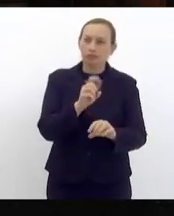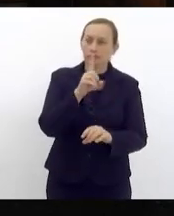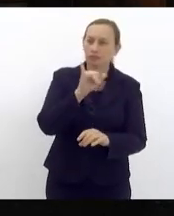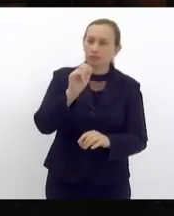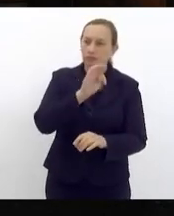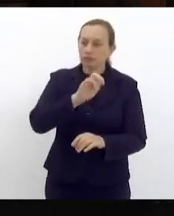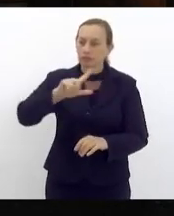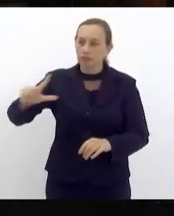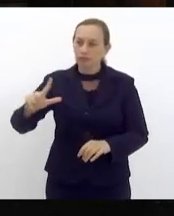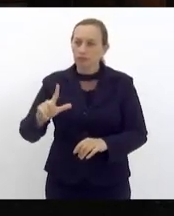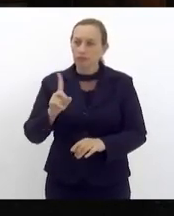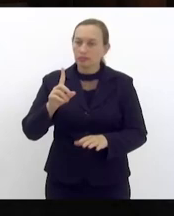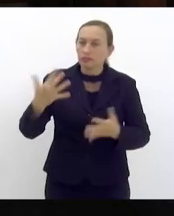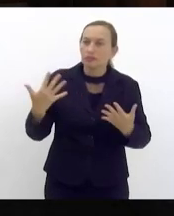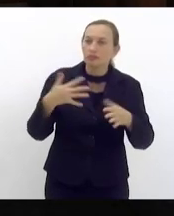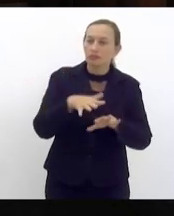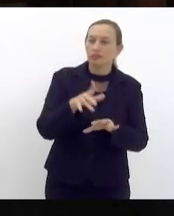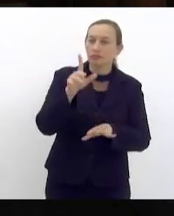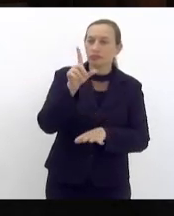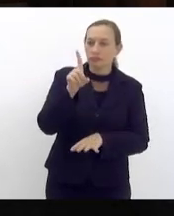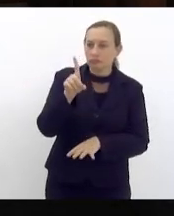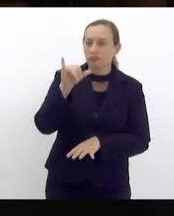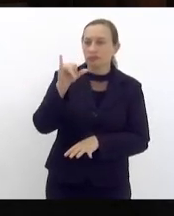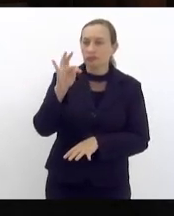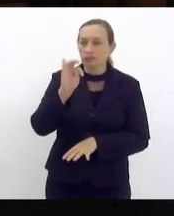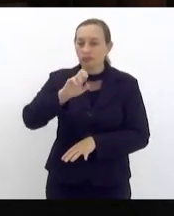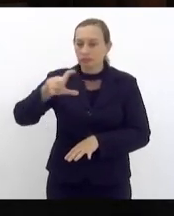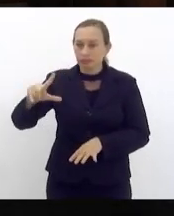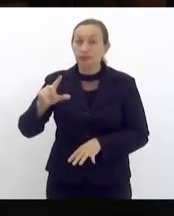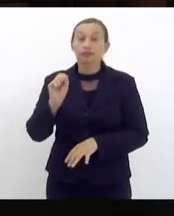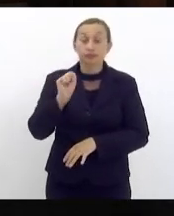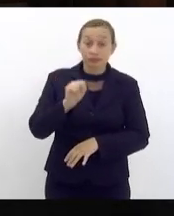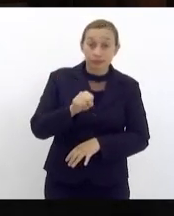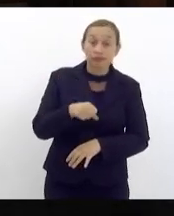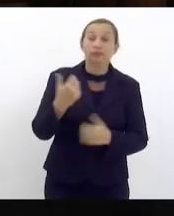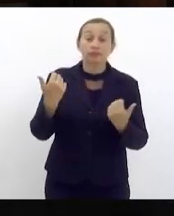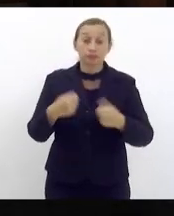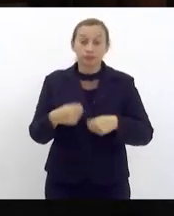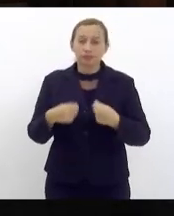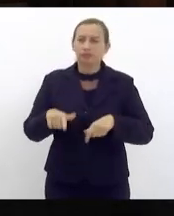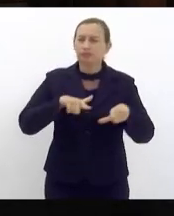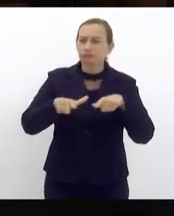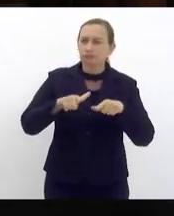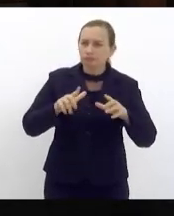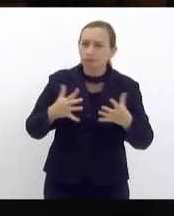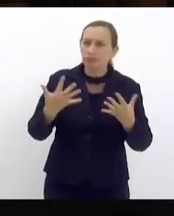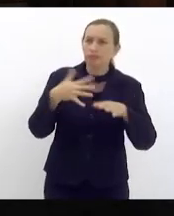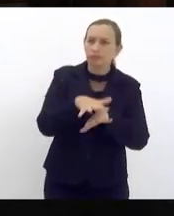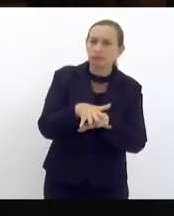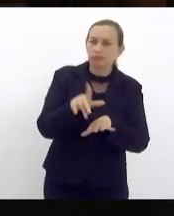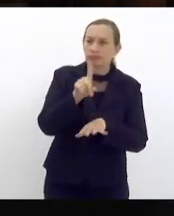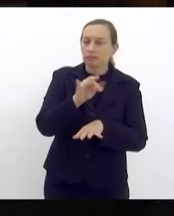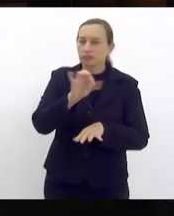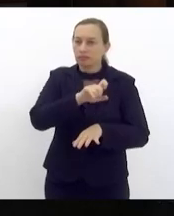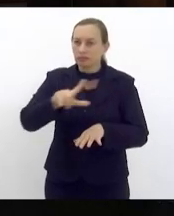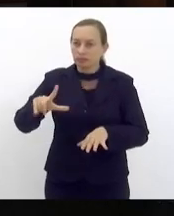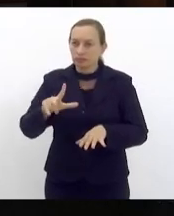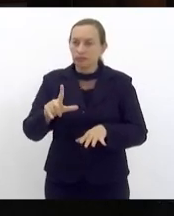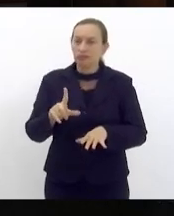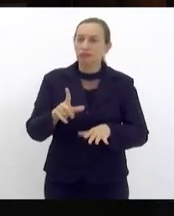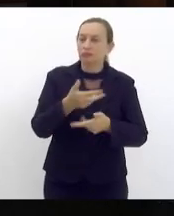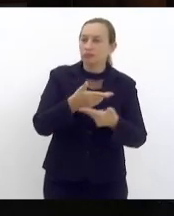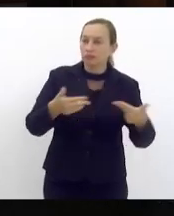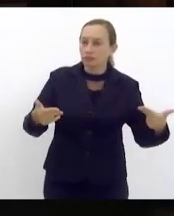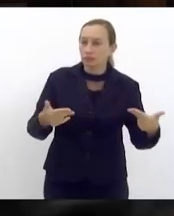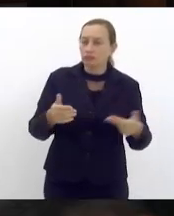meramente a inclusão digital sim é preciso ainda trabalhar a inclusão digital pois diversos dos nossos estudantes